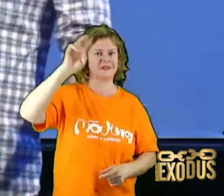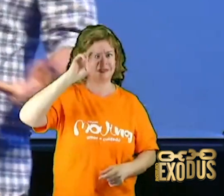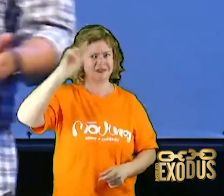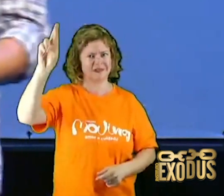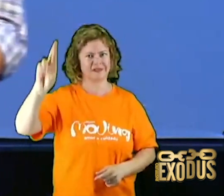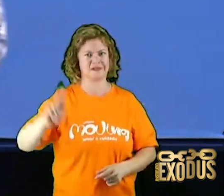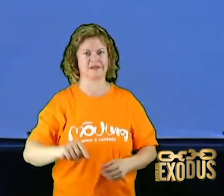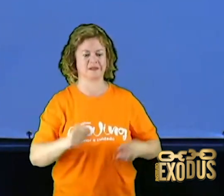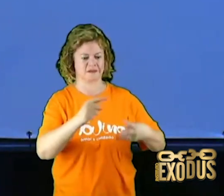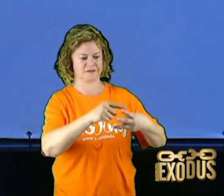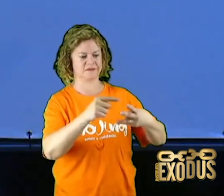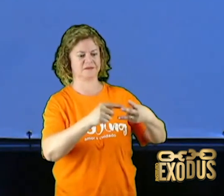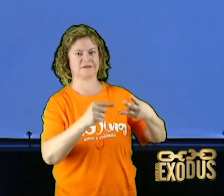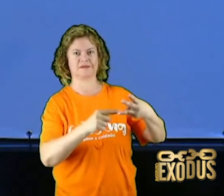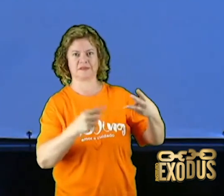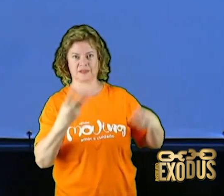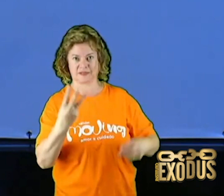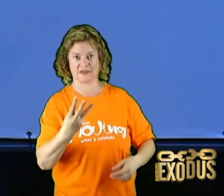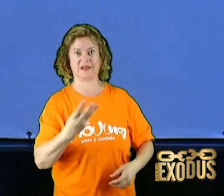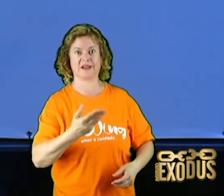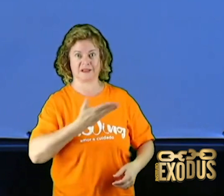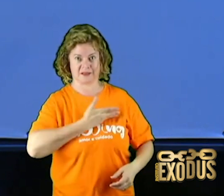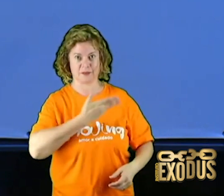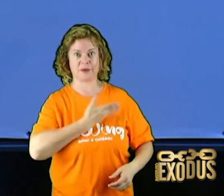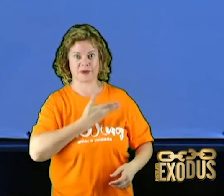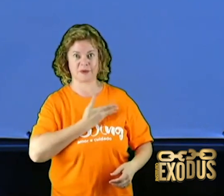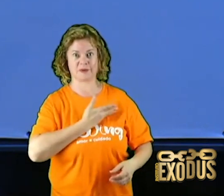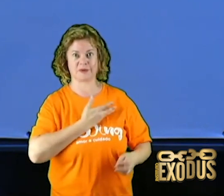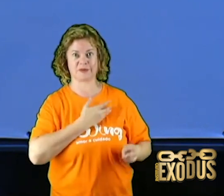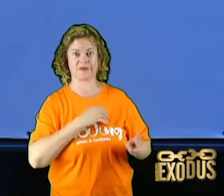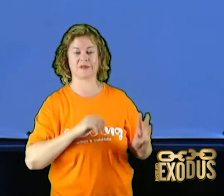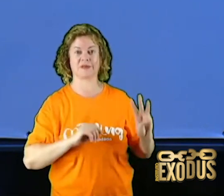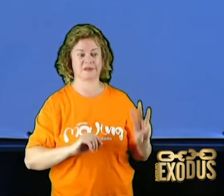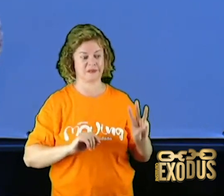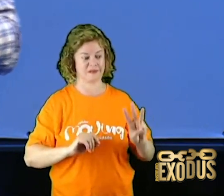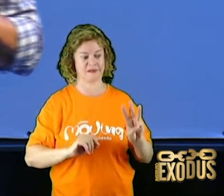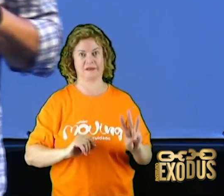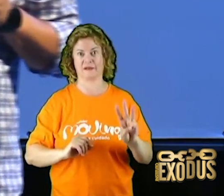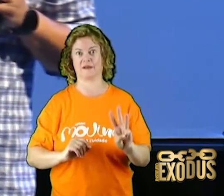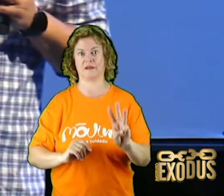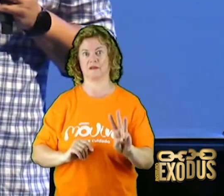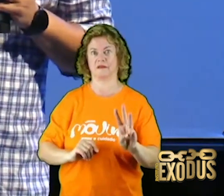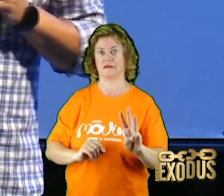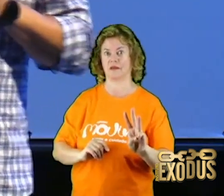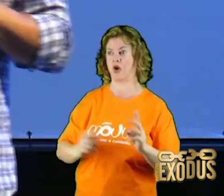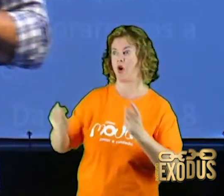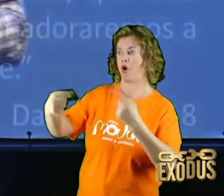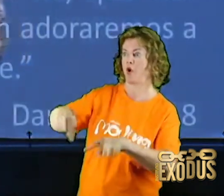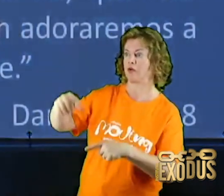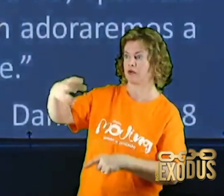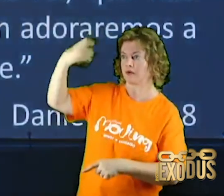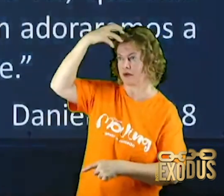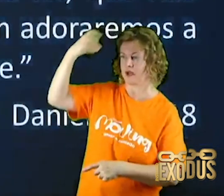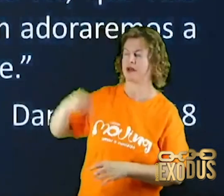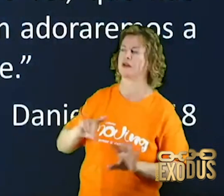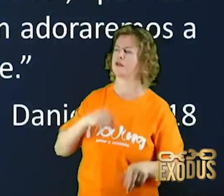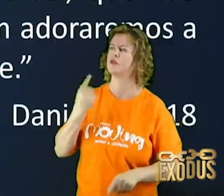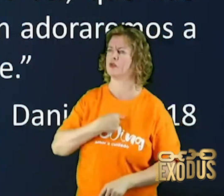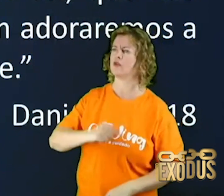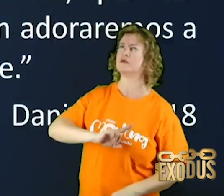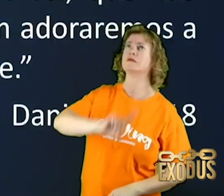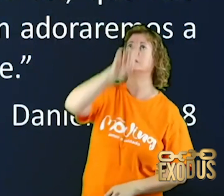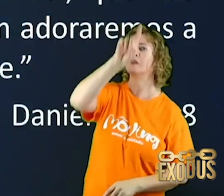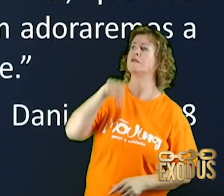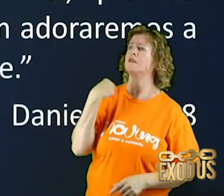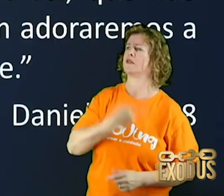Misael, Ananias e Azarias, eles combatem por palavras com o rei. Eles dizem: eis que o nosso Deus a quem nós